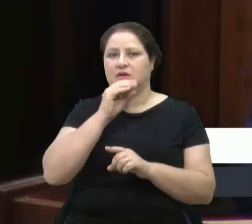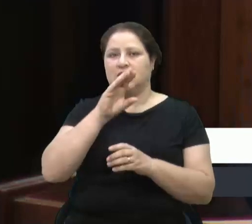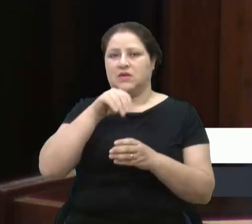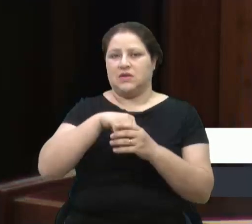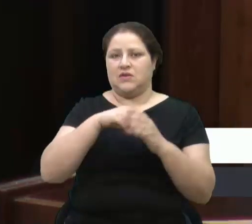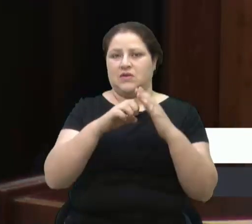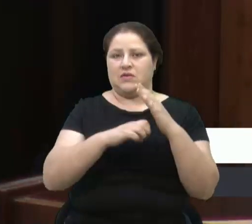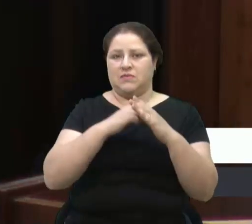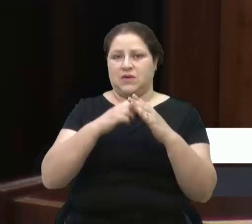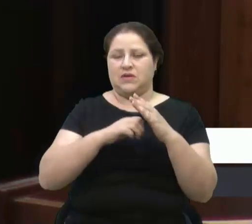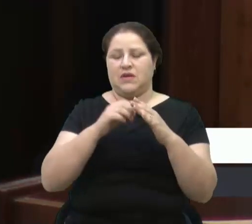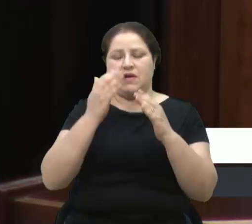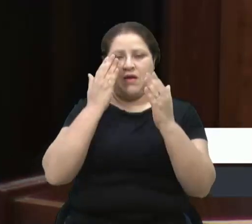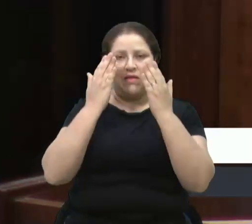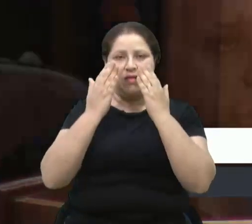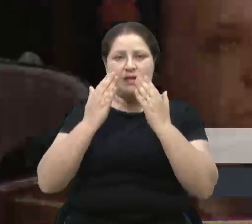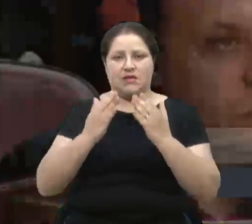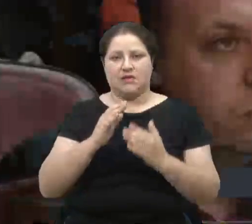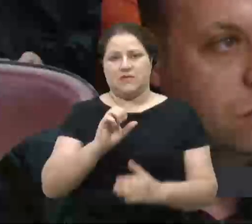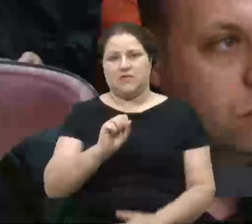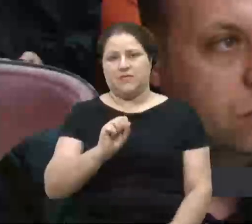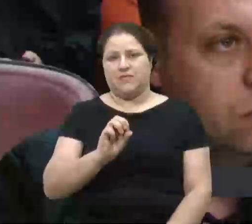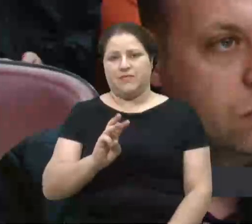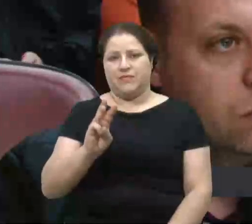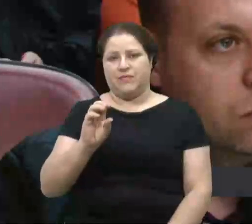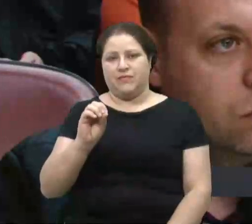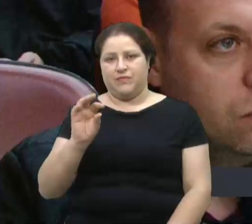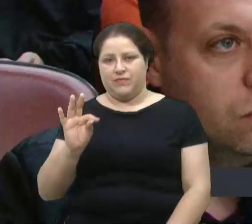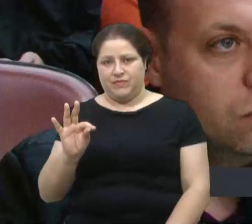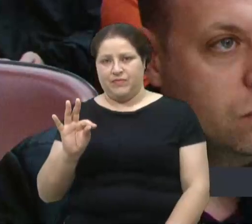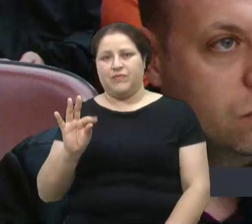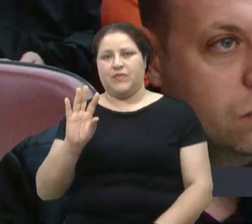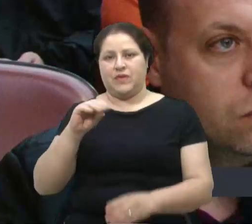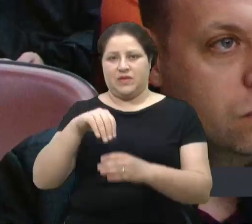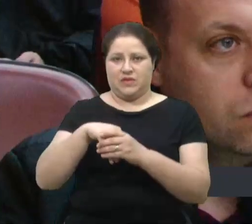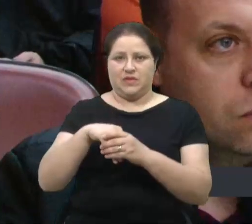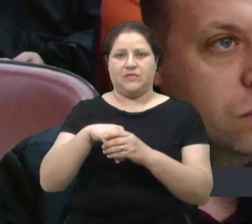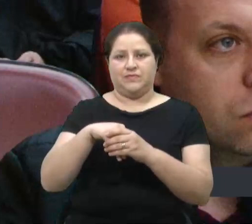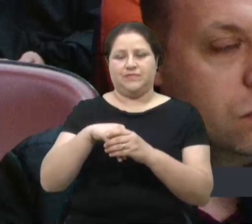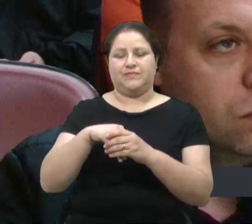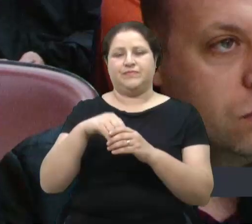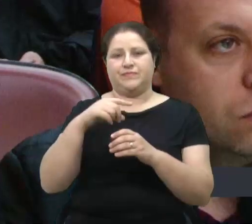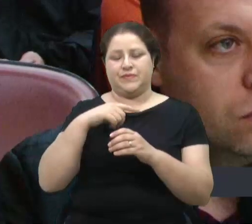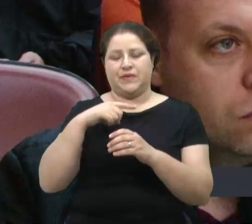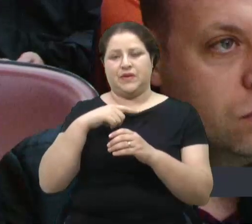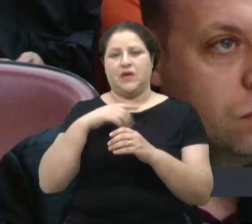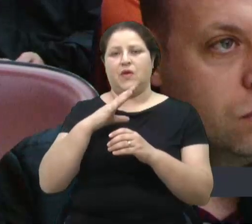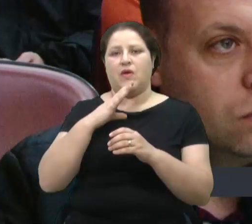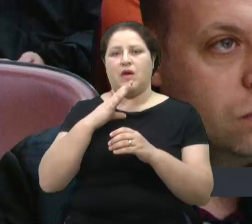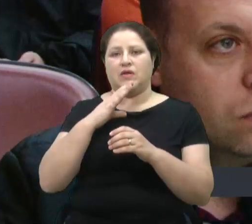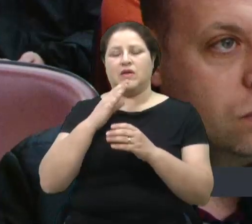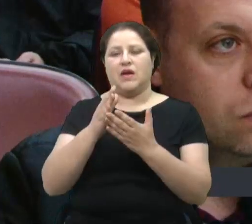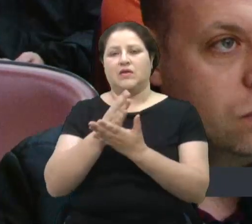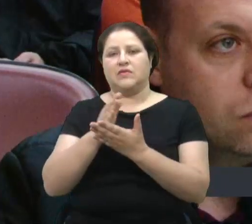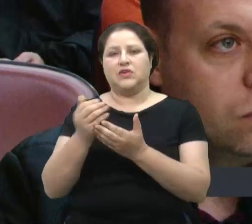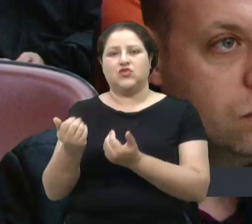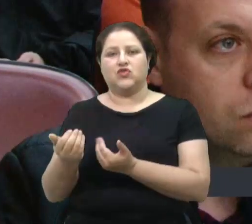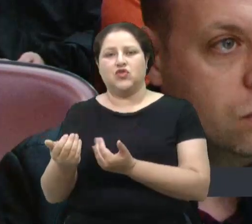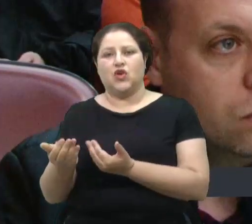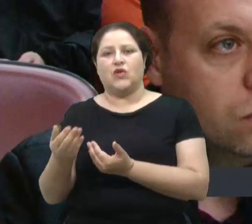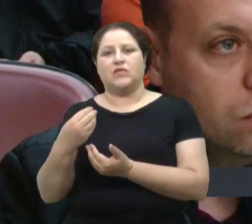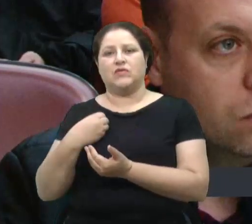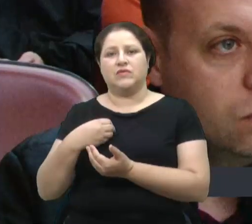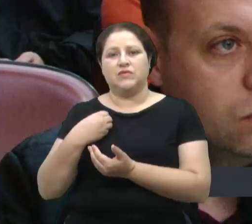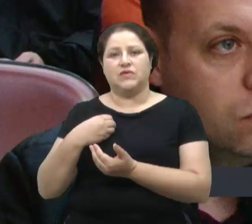uma análise sua daquela propriedade então ele acaba conhecendo coisa que muitas vezes jovens passam pelas propriedades e não sabe